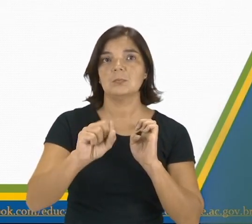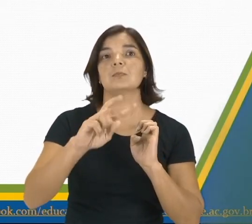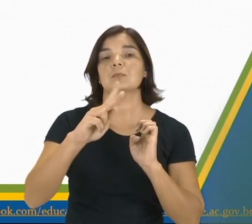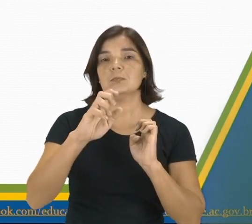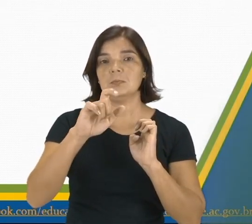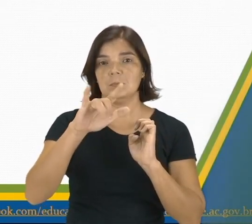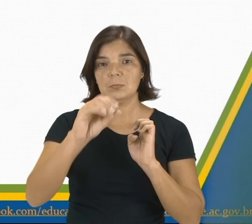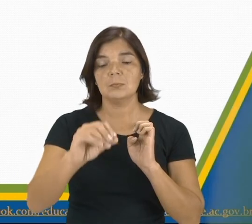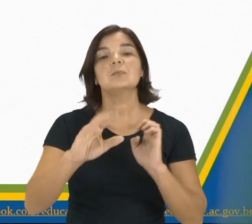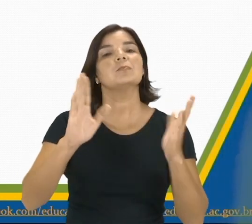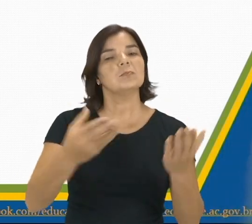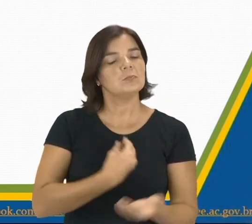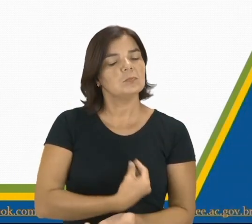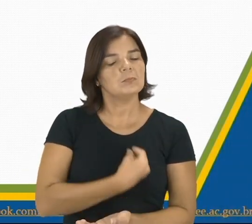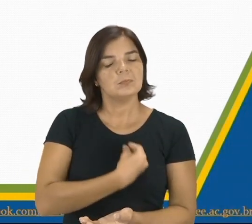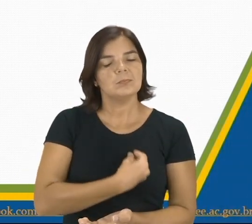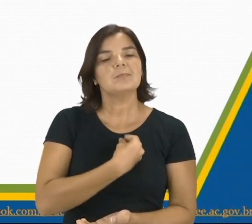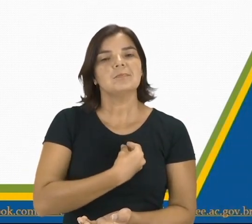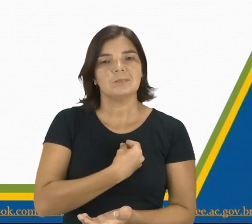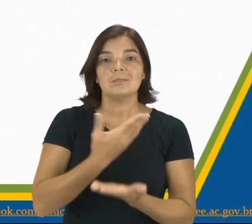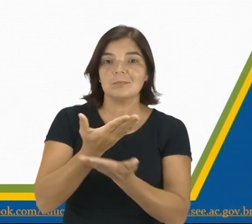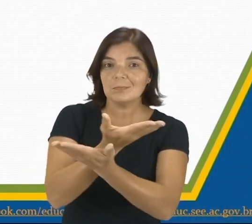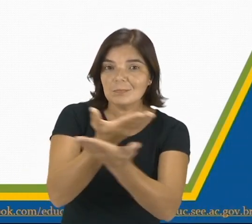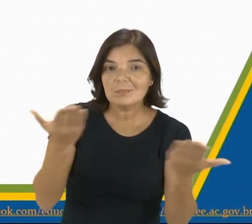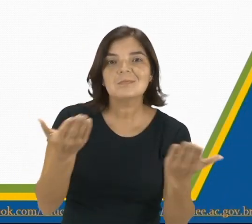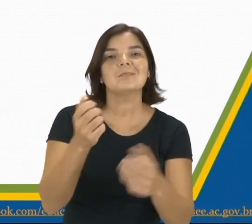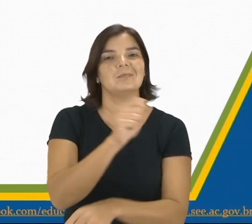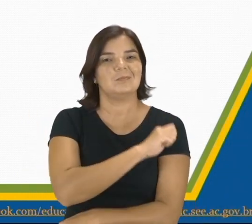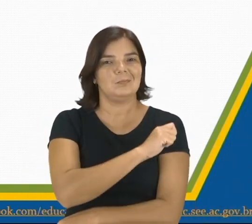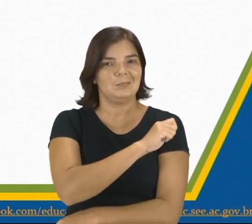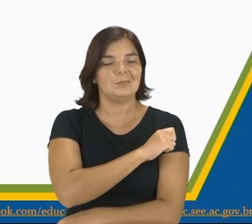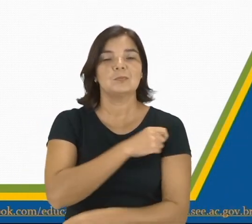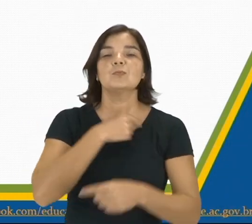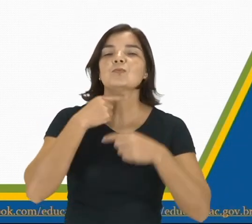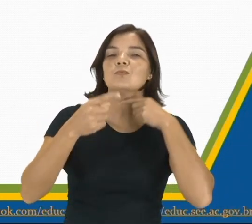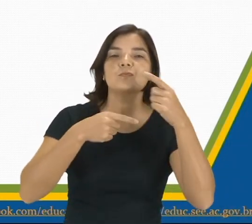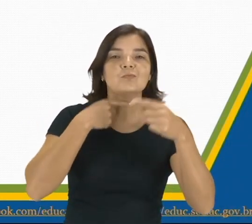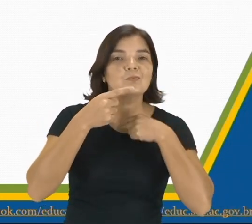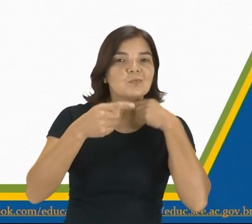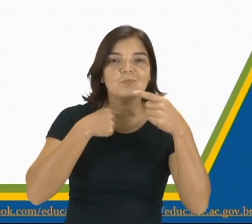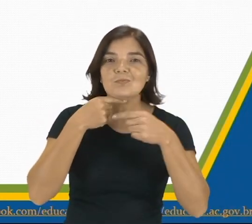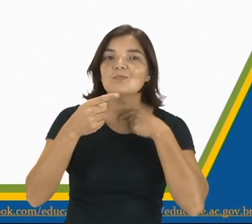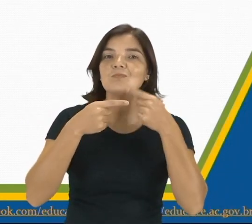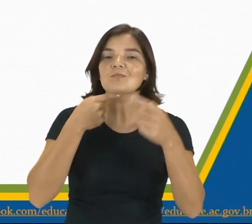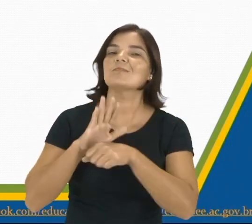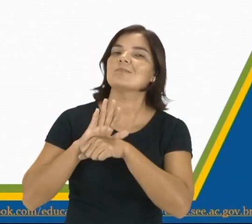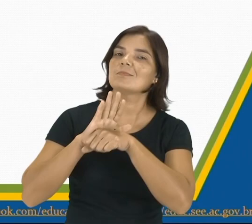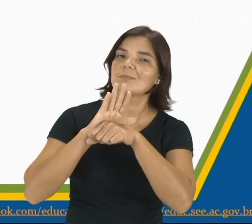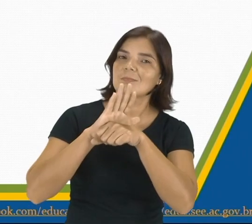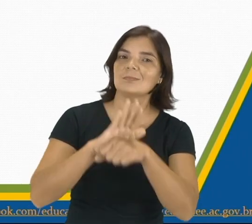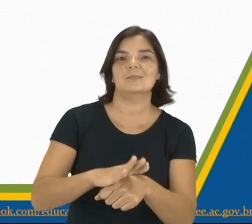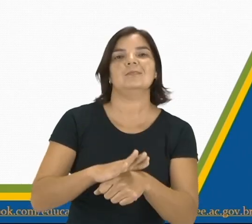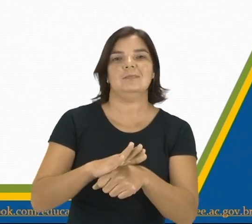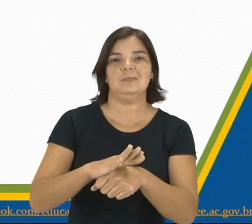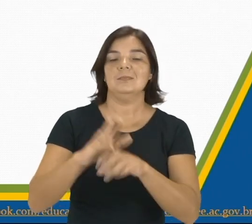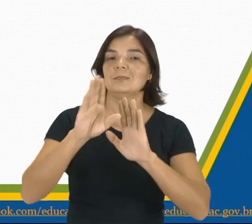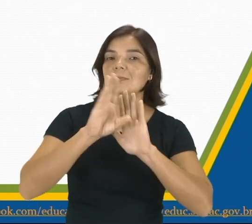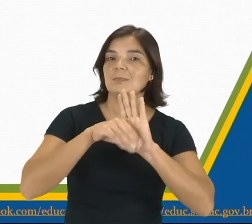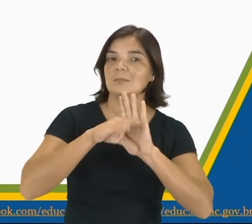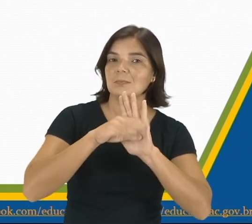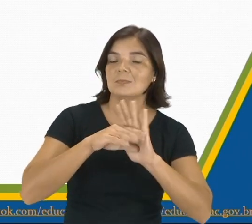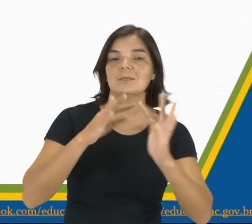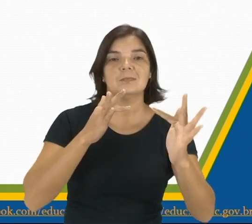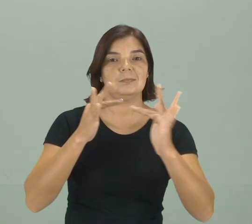evangelistahelio7@gmail.com. Nós estamos aqui à disposição de vocês, alunos, para tirar qualquer dúvida e auxiliá-los nesse conteúdo